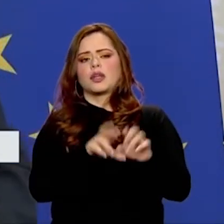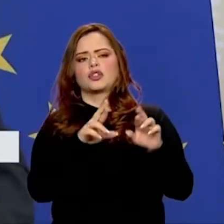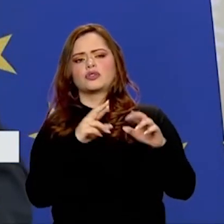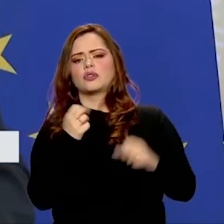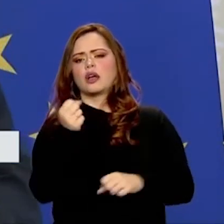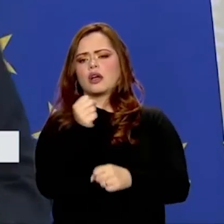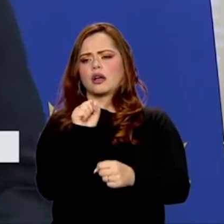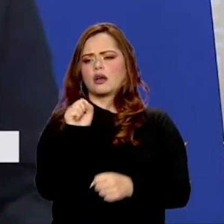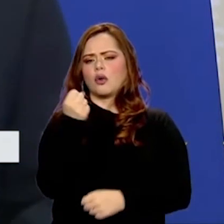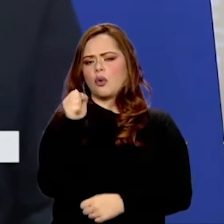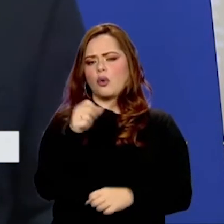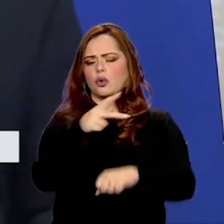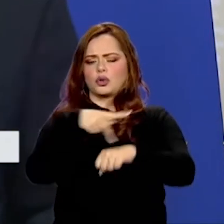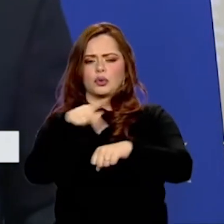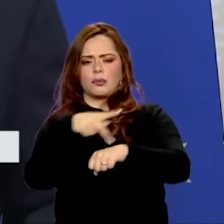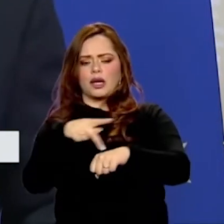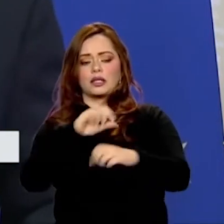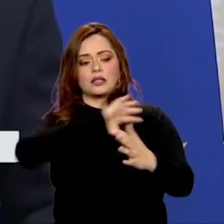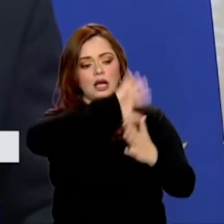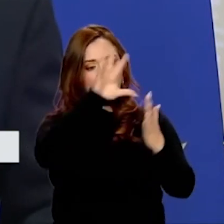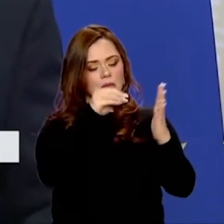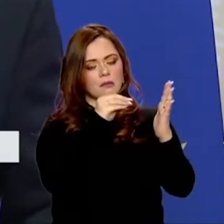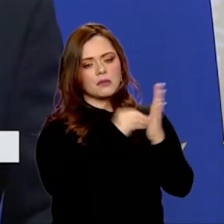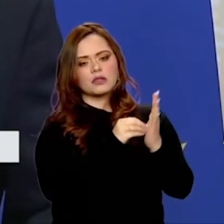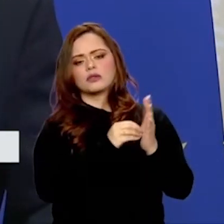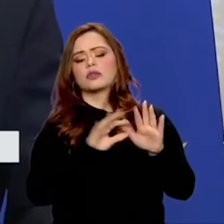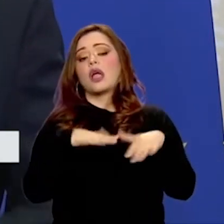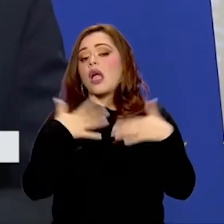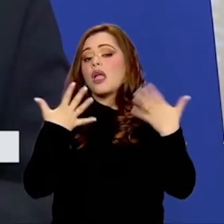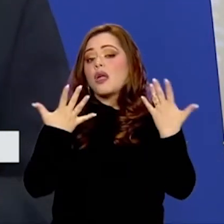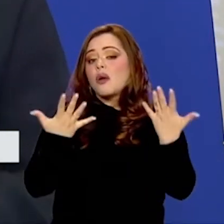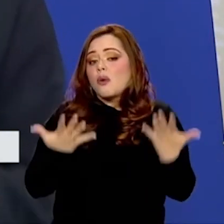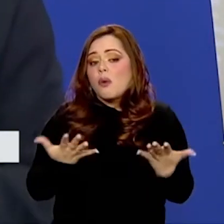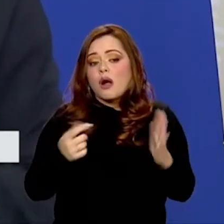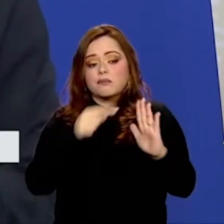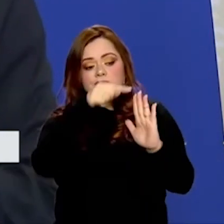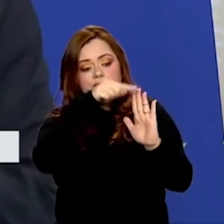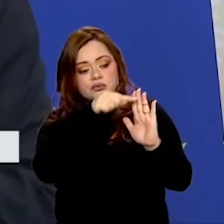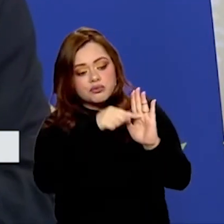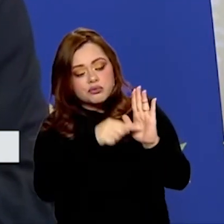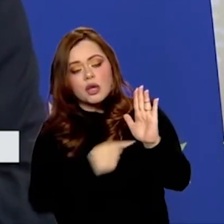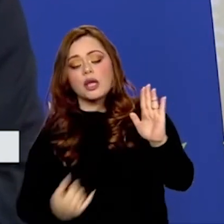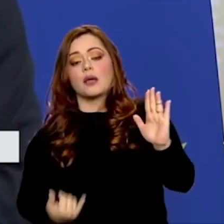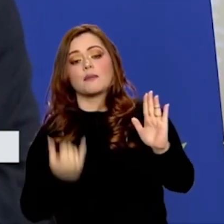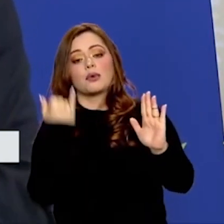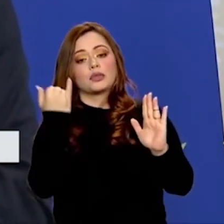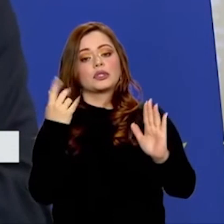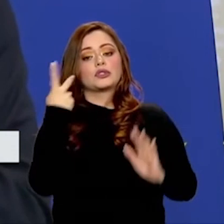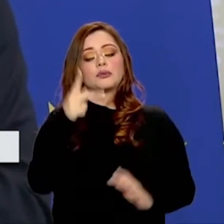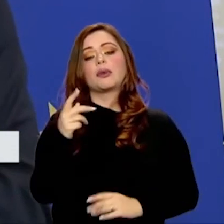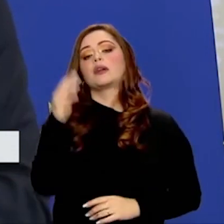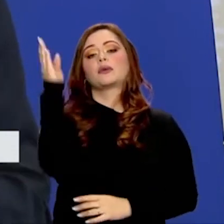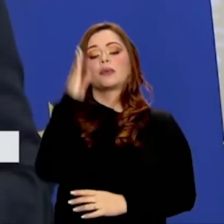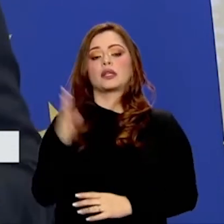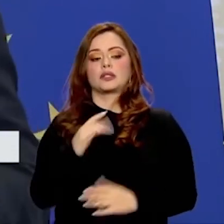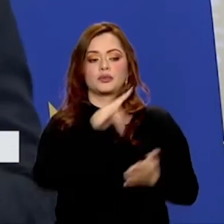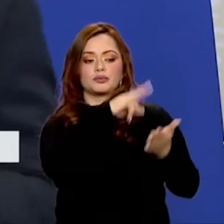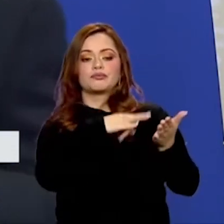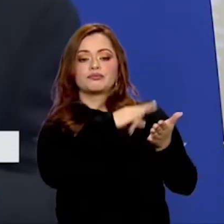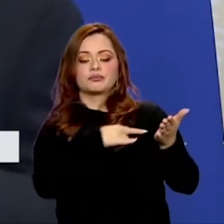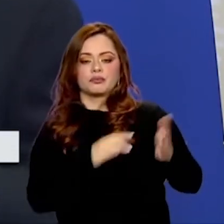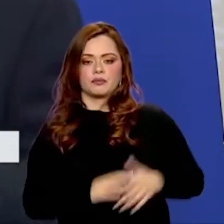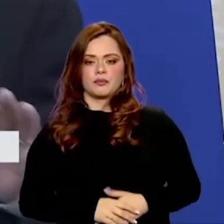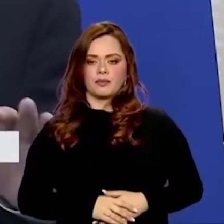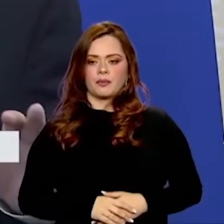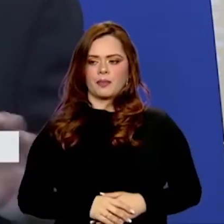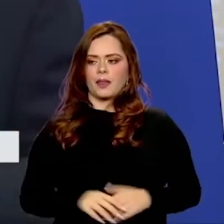8 países da região amazónica e quais seriam os pontos centrais para o Brasil nessa carta? Veja, primeiro que